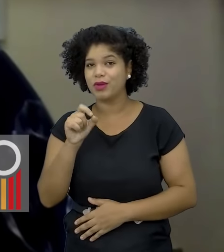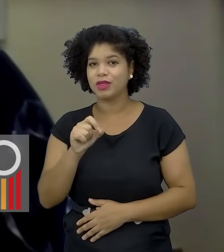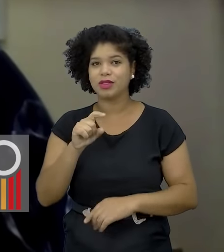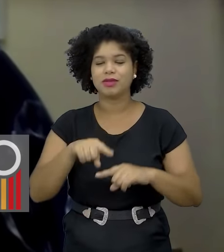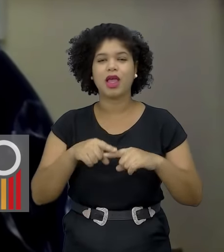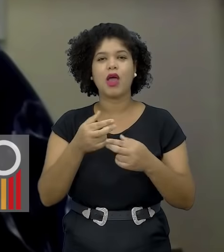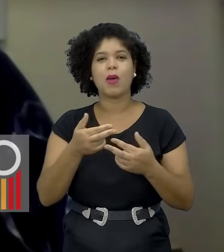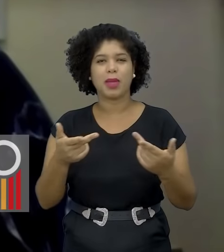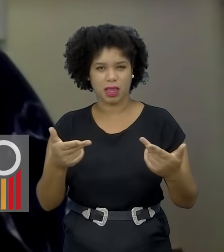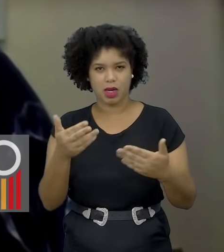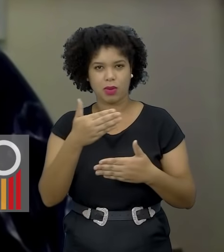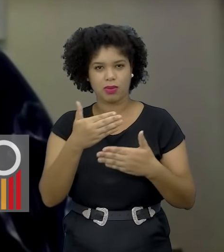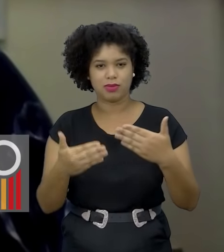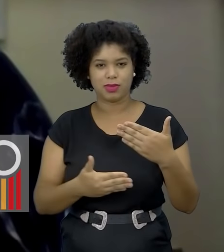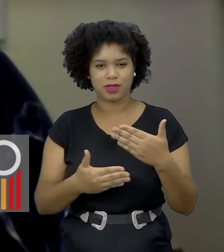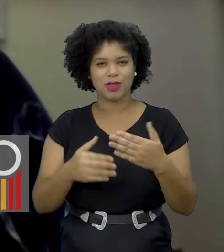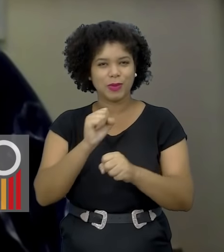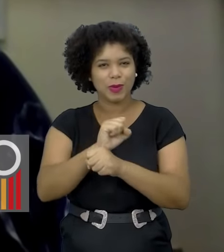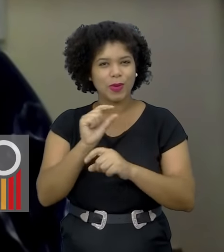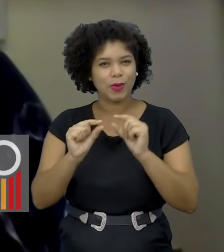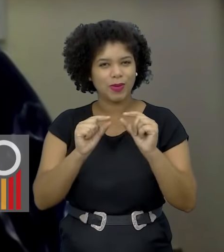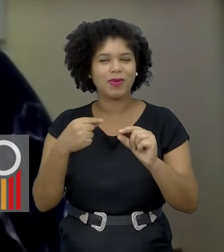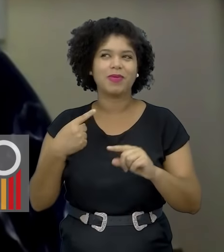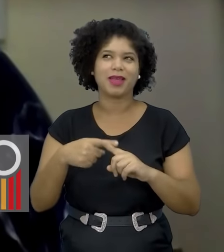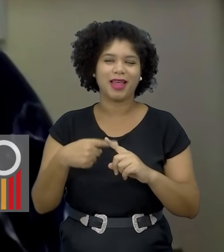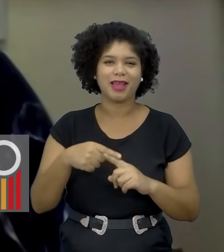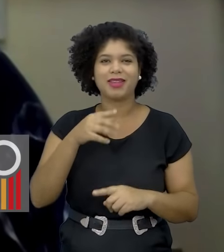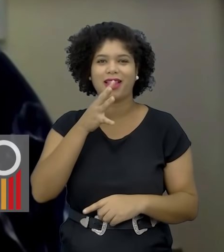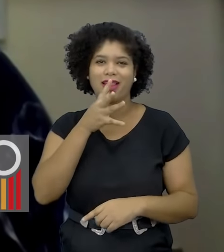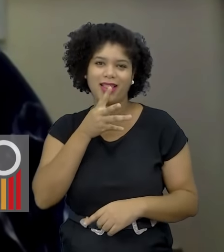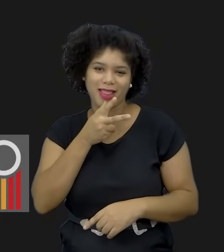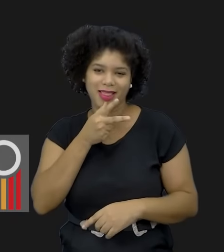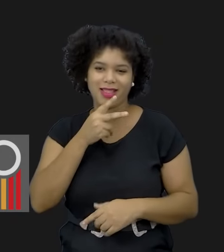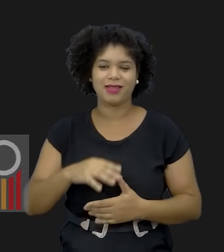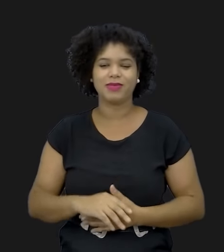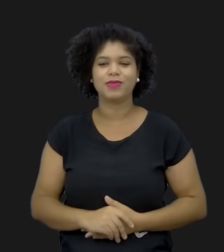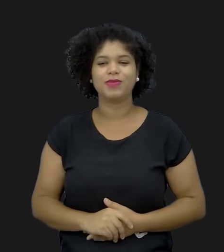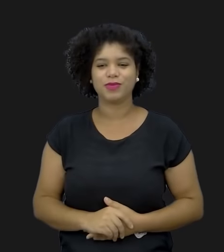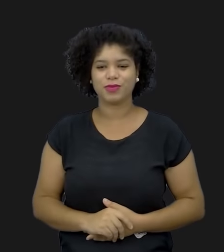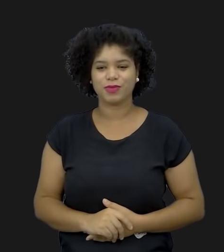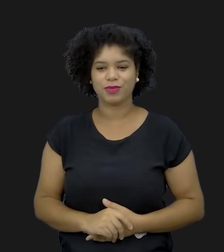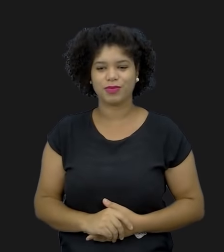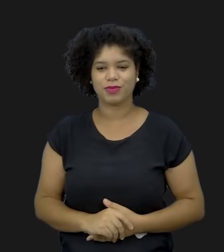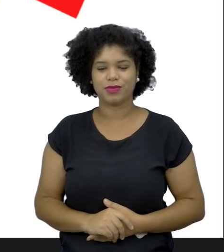pouquinho de paciência, porque eu sou devagarzinho nesse aspecto,